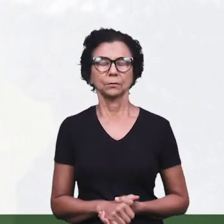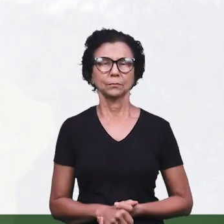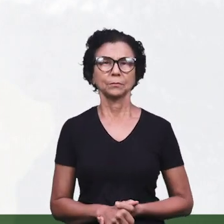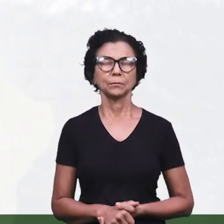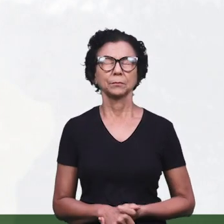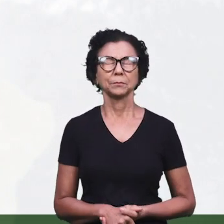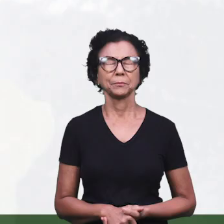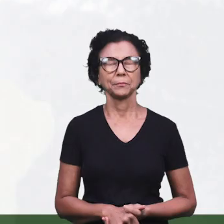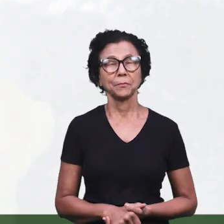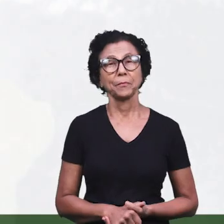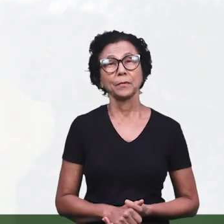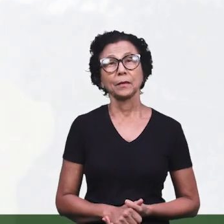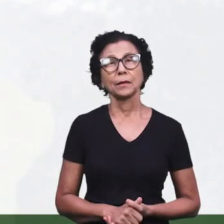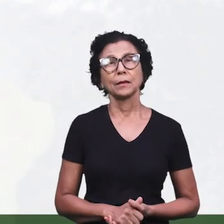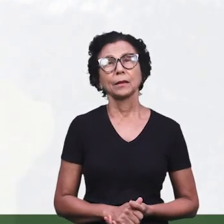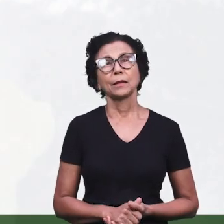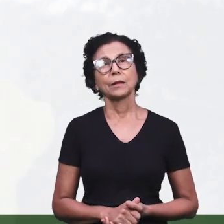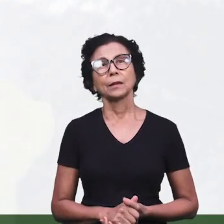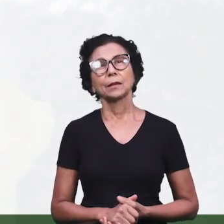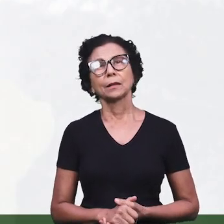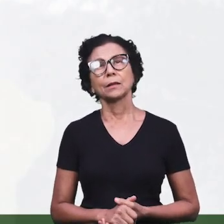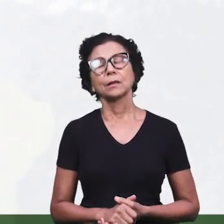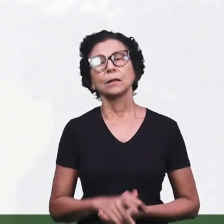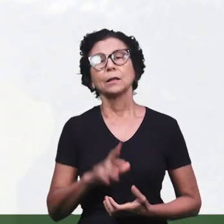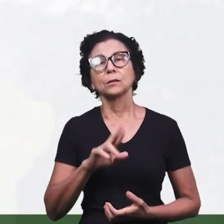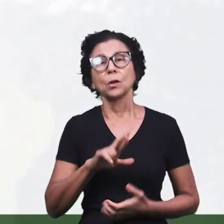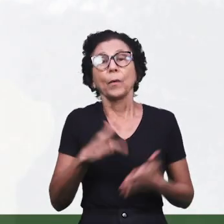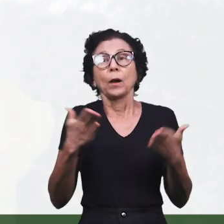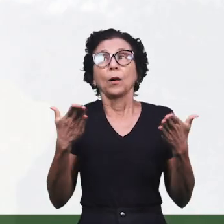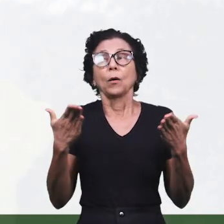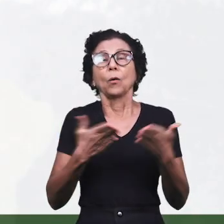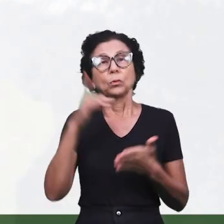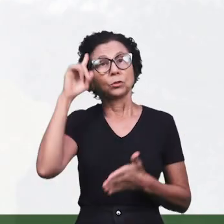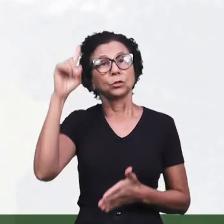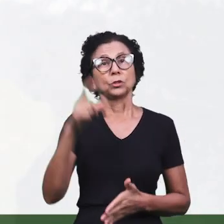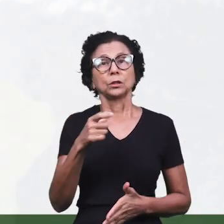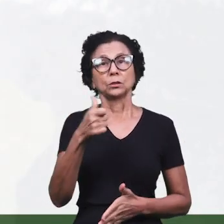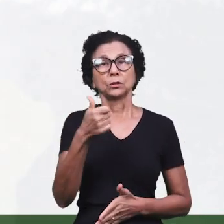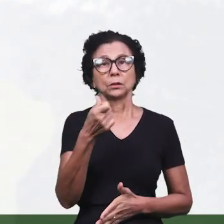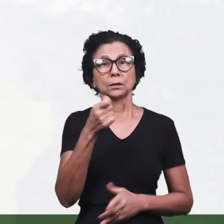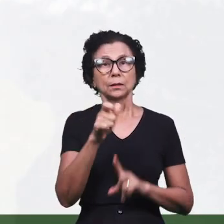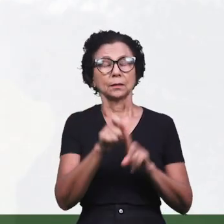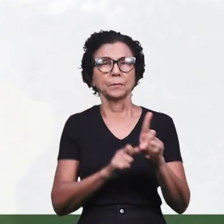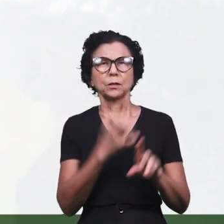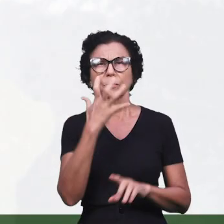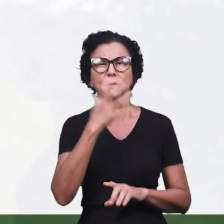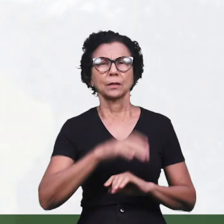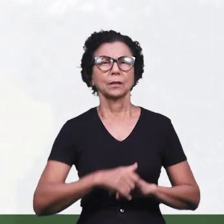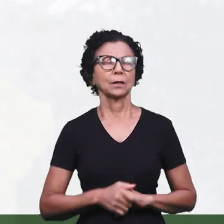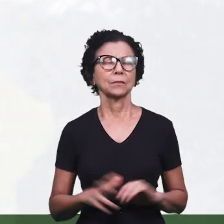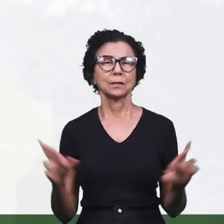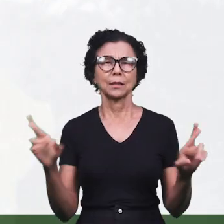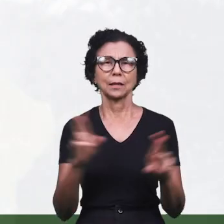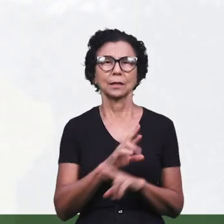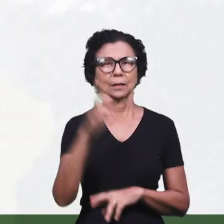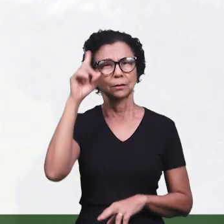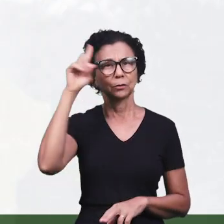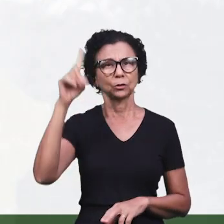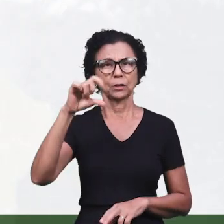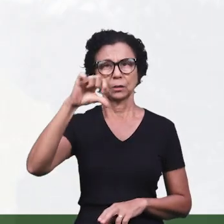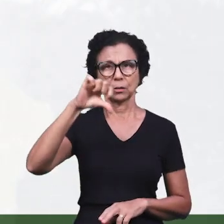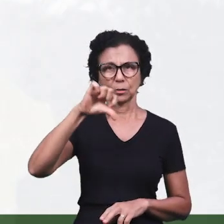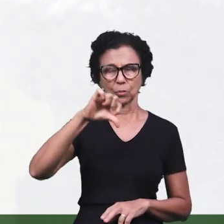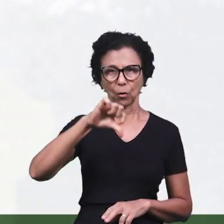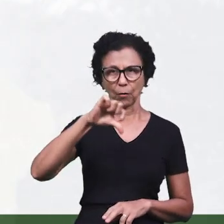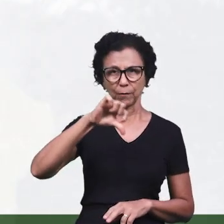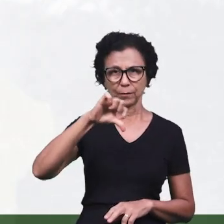Mas aqui está relacionado ao dia 9 de fevereiro, quando foi feita essa abordagem, né? Então, por isso a expressão diz assim: hoje, quando foi